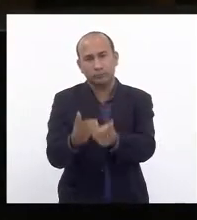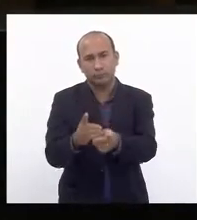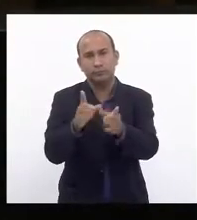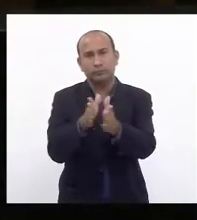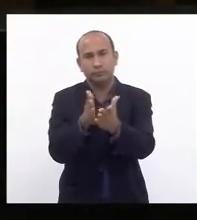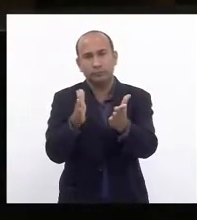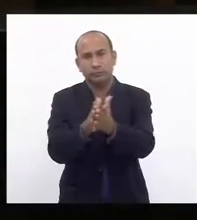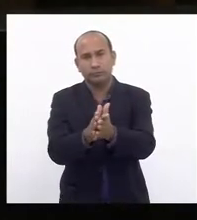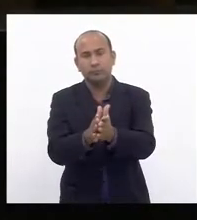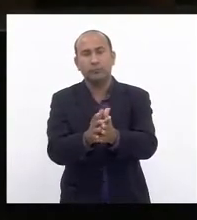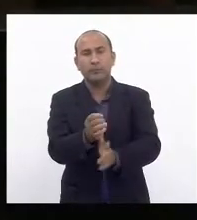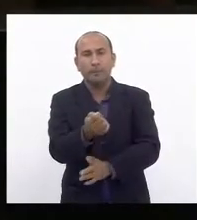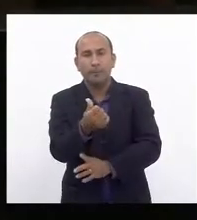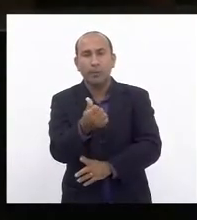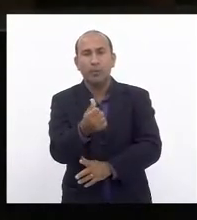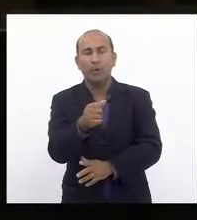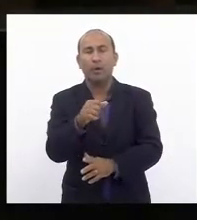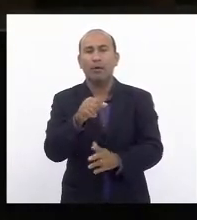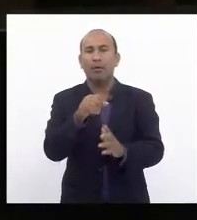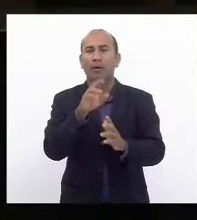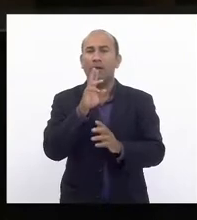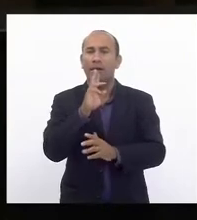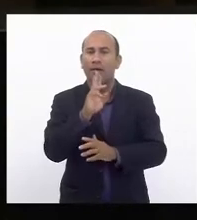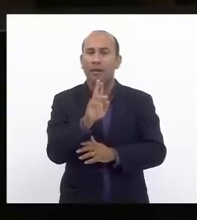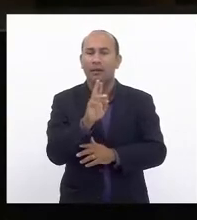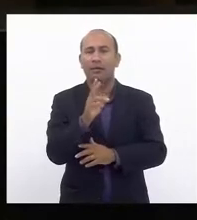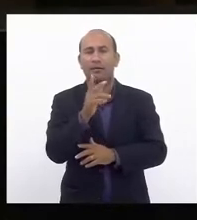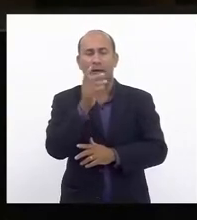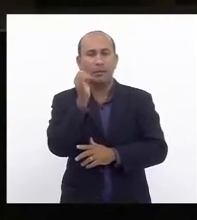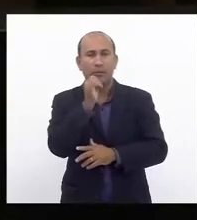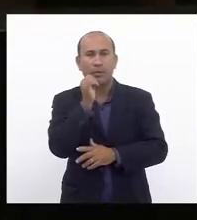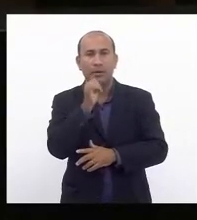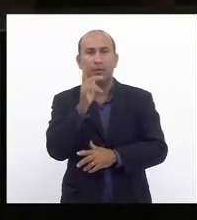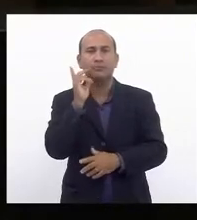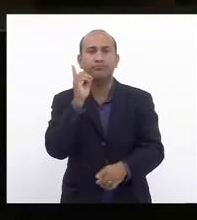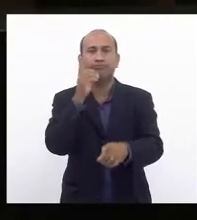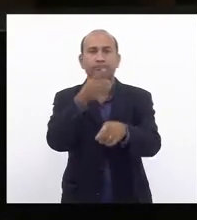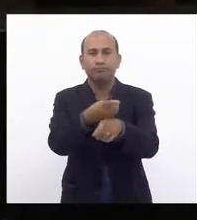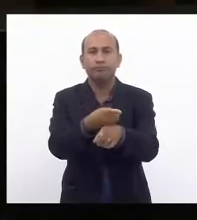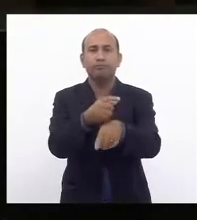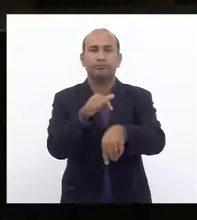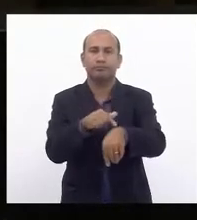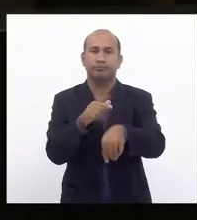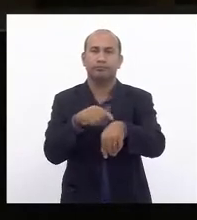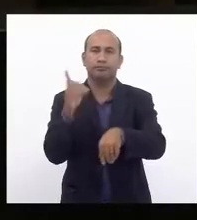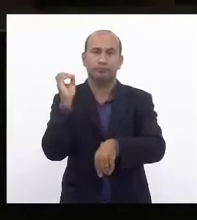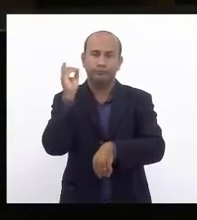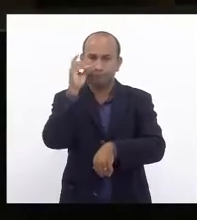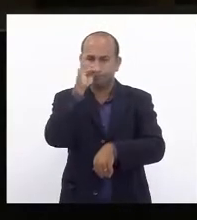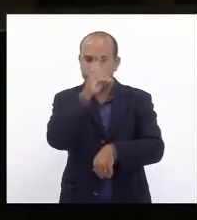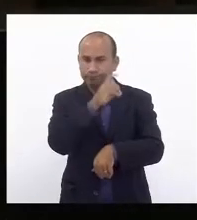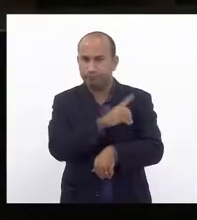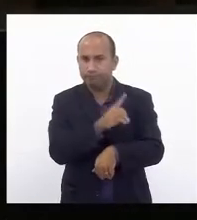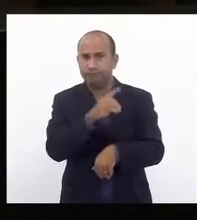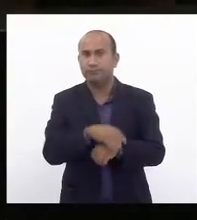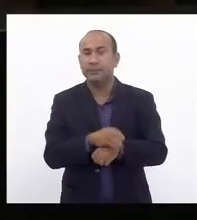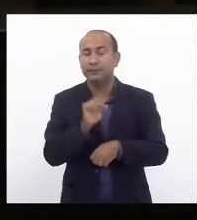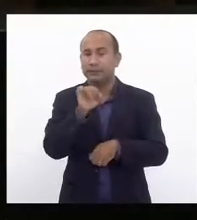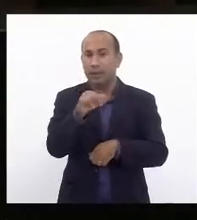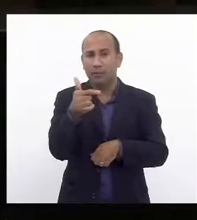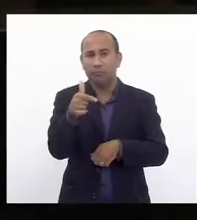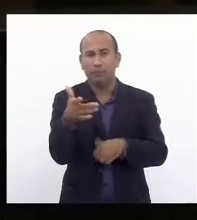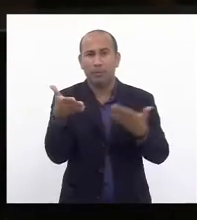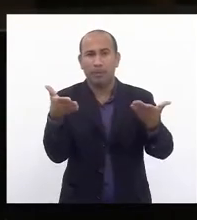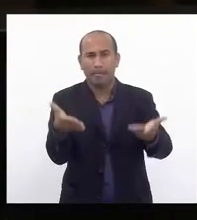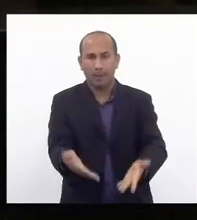são poucos os relatos das mulheres que se encontram nessa situação de, por óbvio, se ela não tem